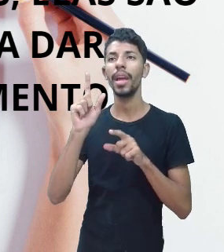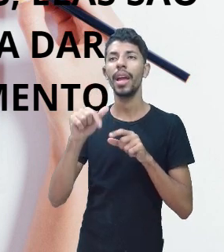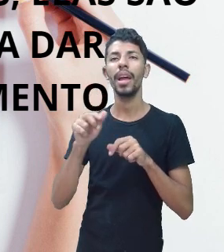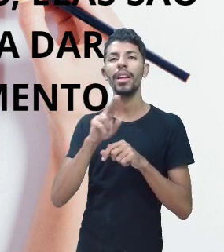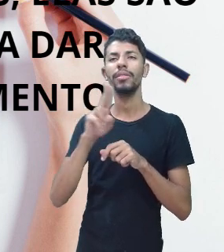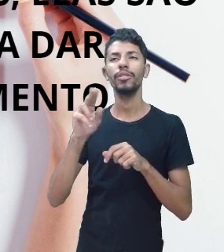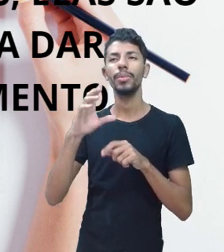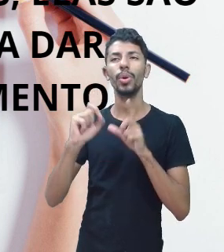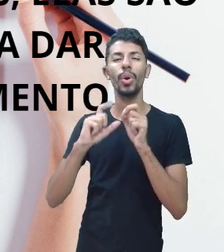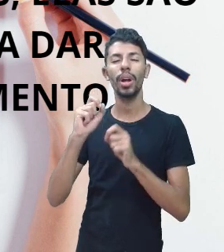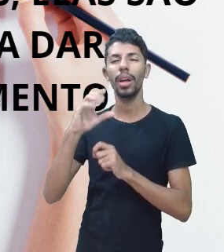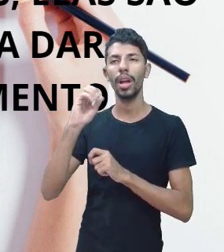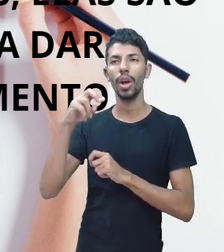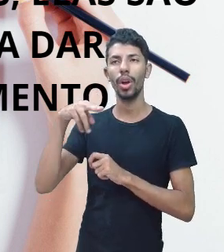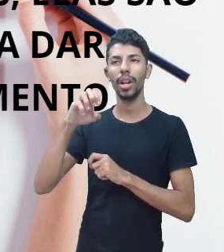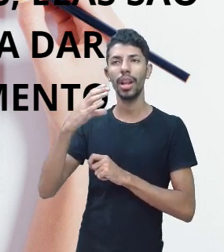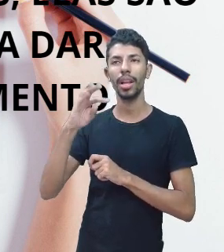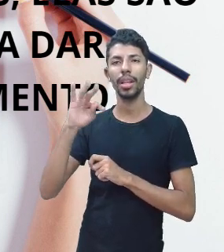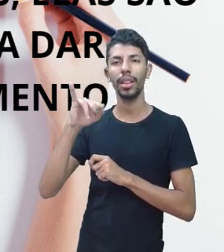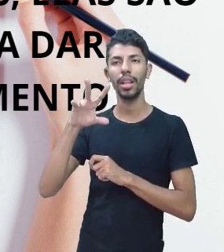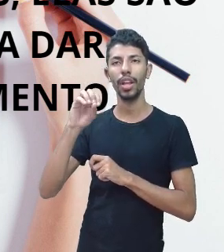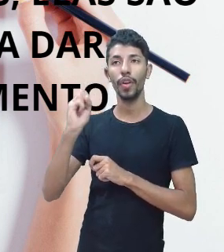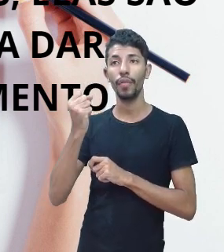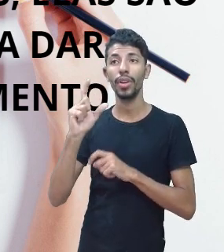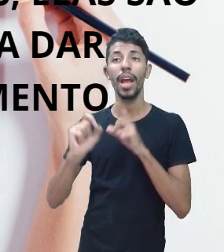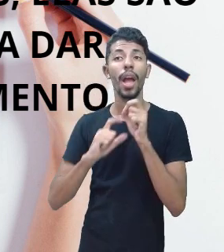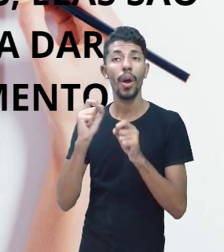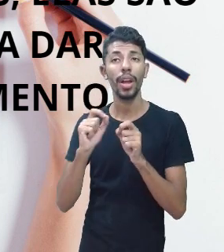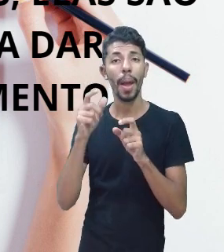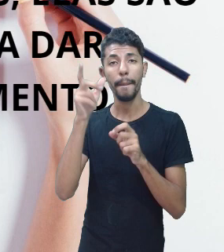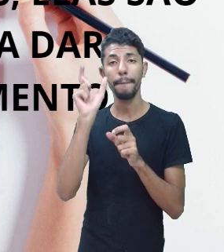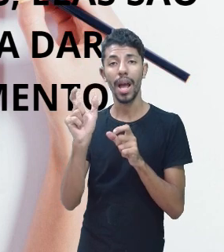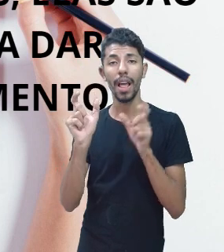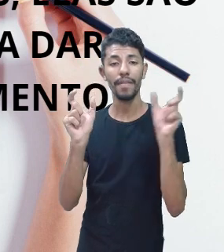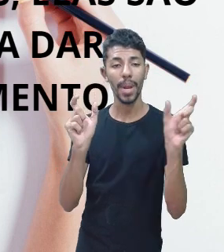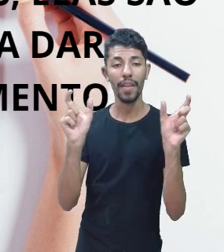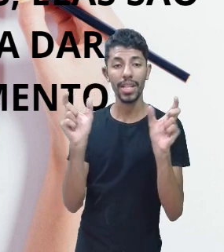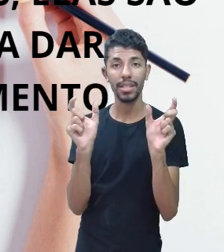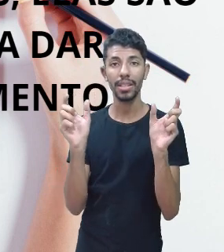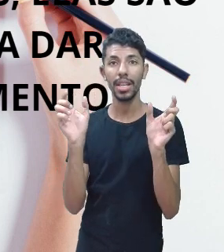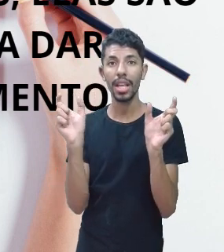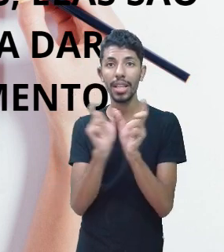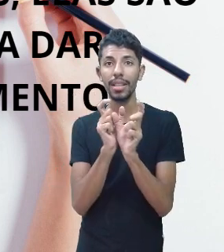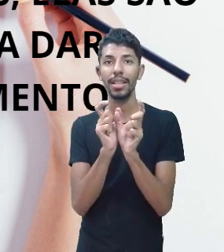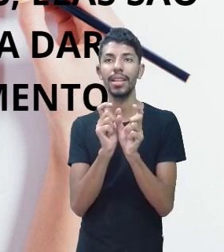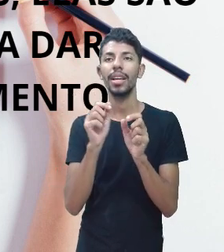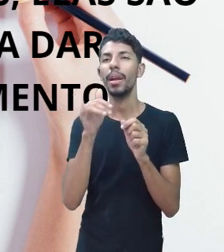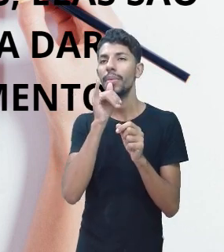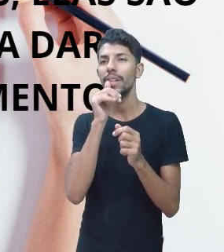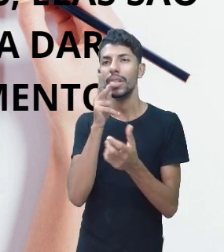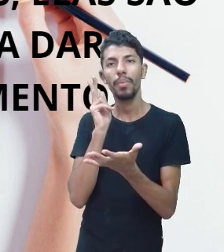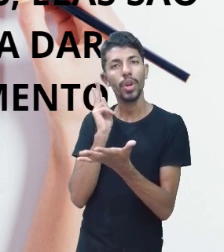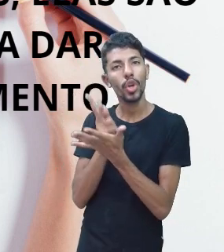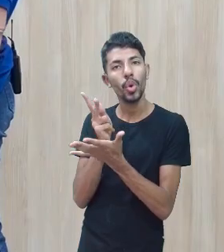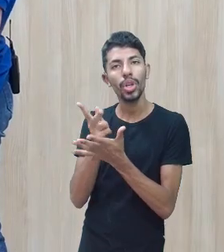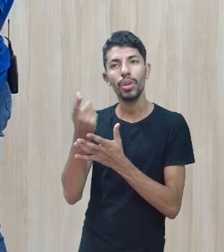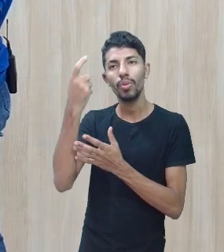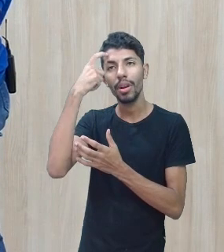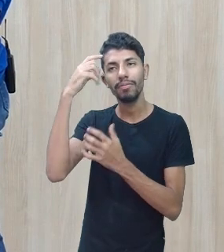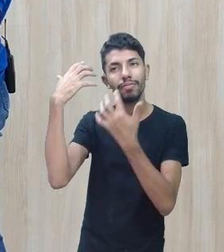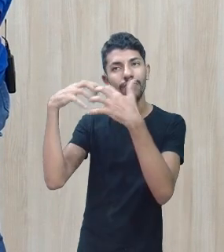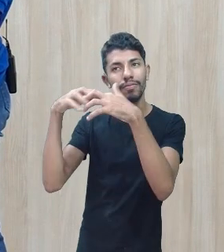as ideias. Elas são expressões que ajudam a dar continuidade ao pensamento.